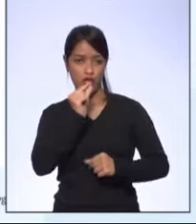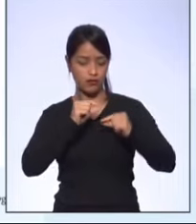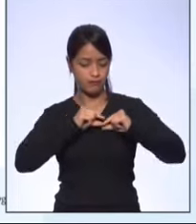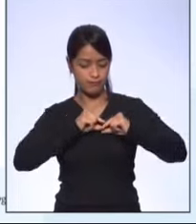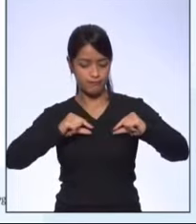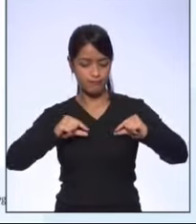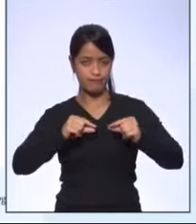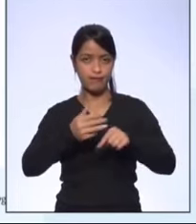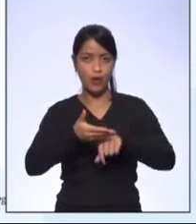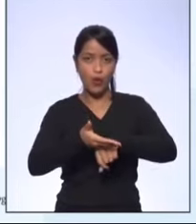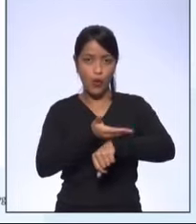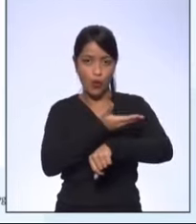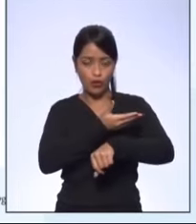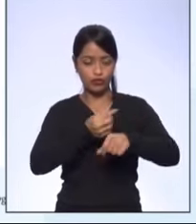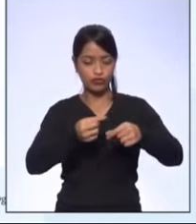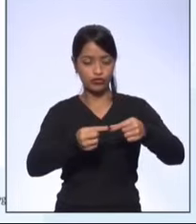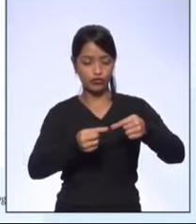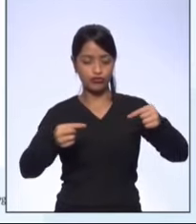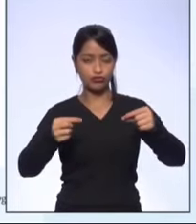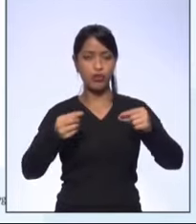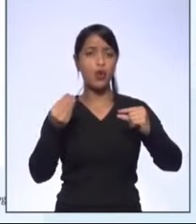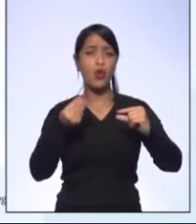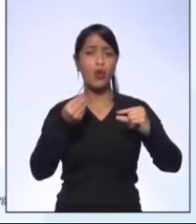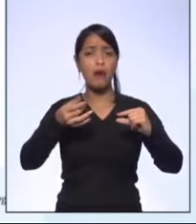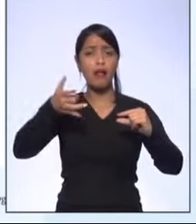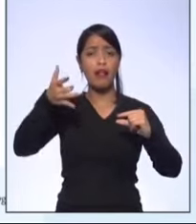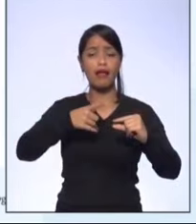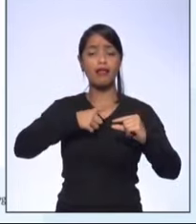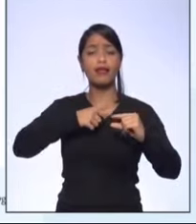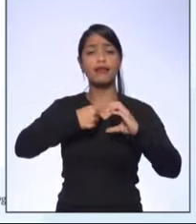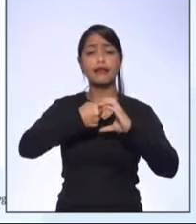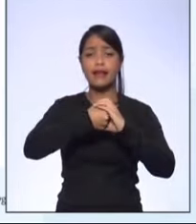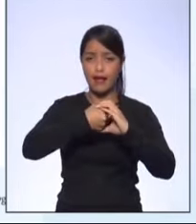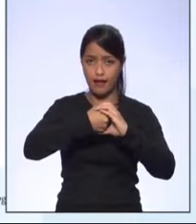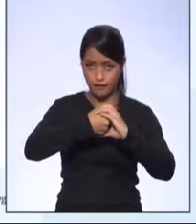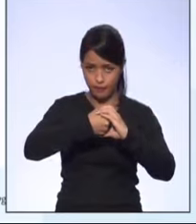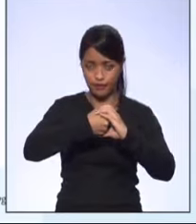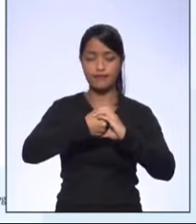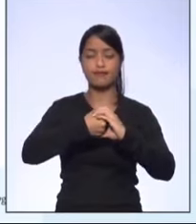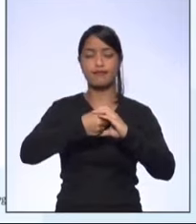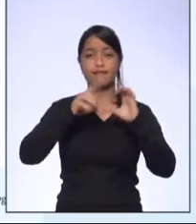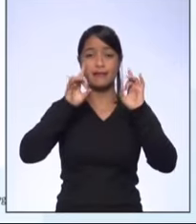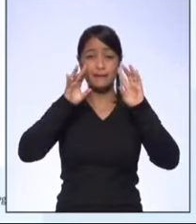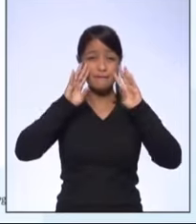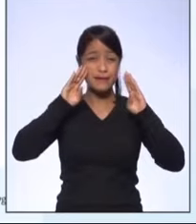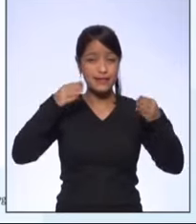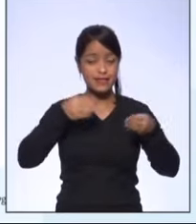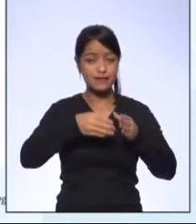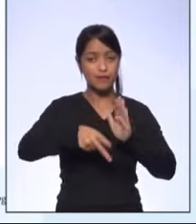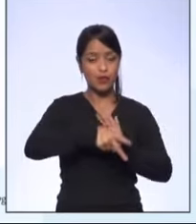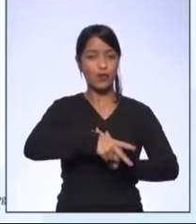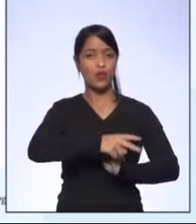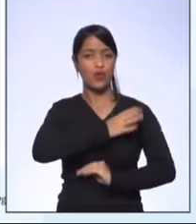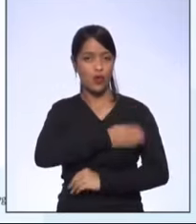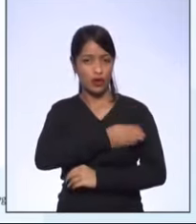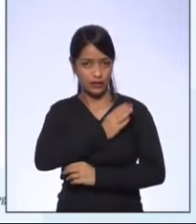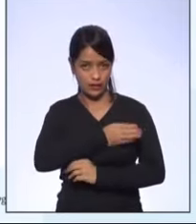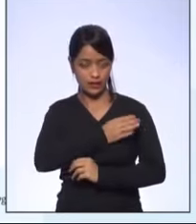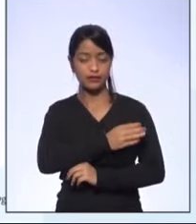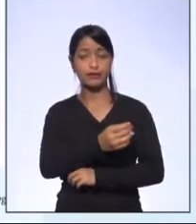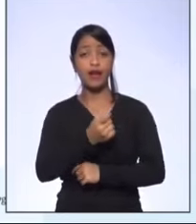ok? Então, esse tecido ele vai ser formado por células específicas ali do coração, inclusive algumas dessas células se